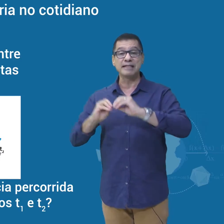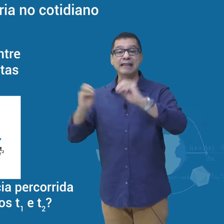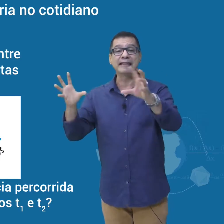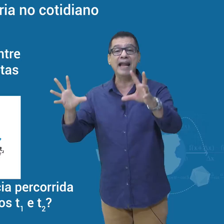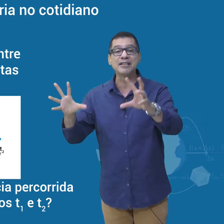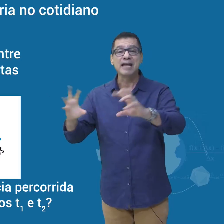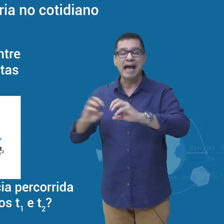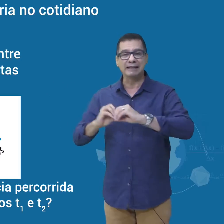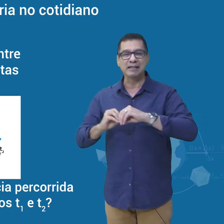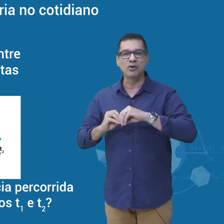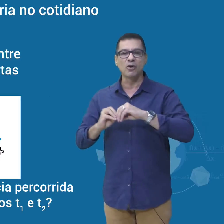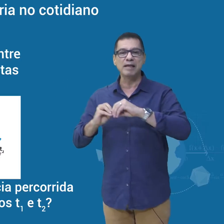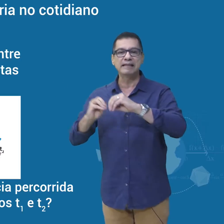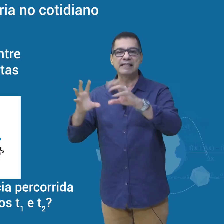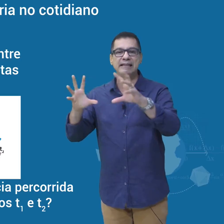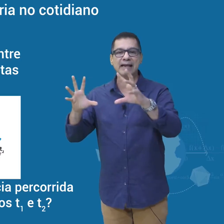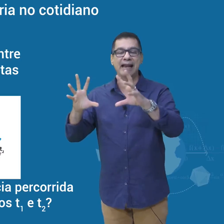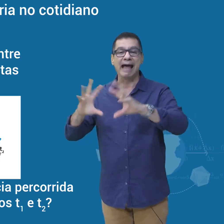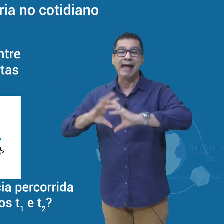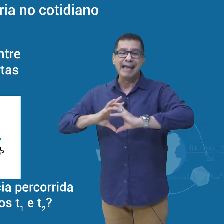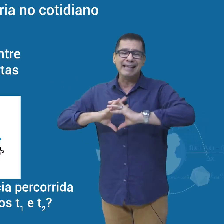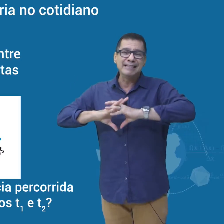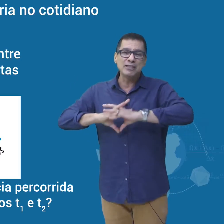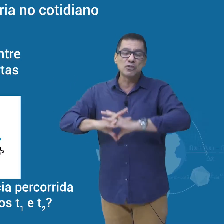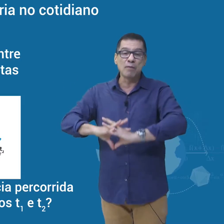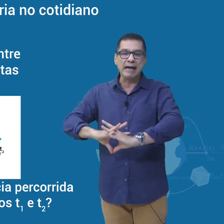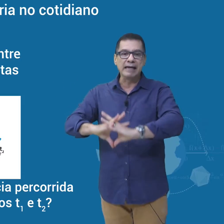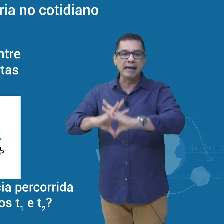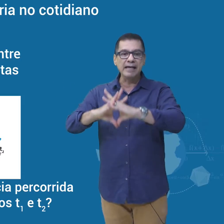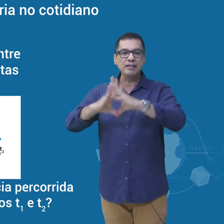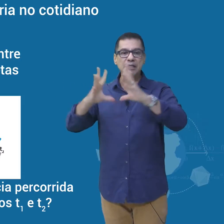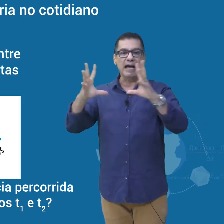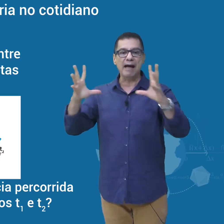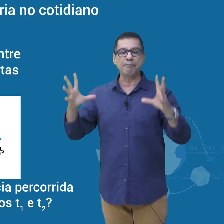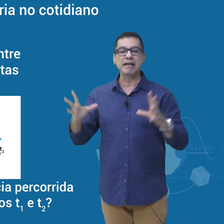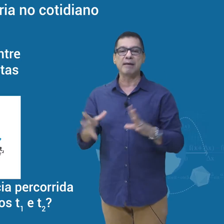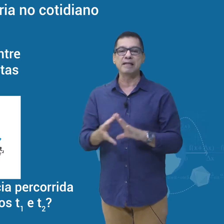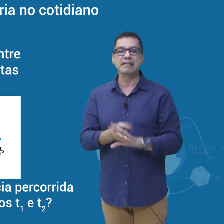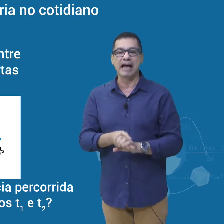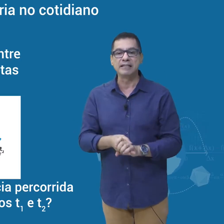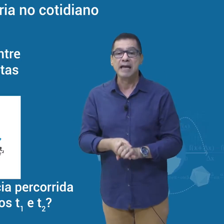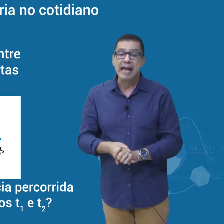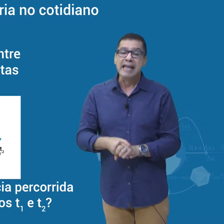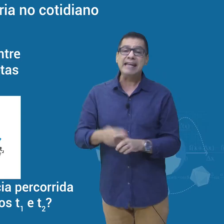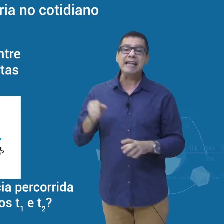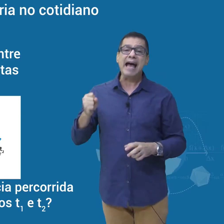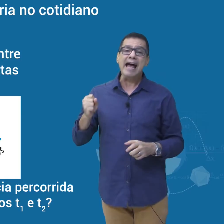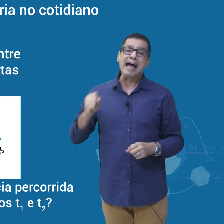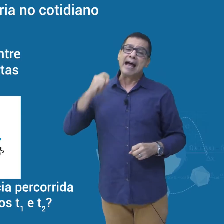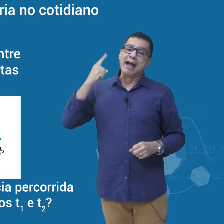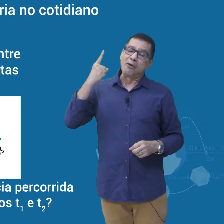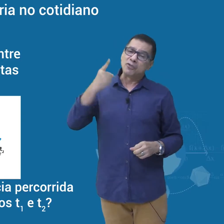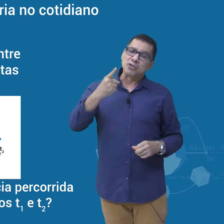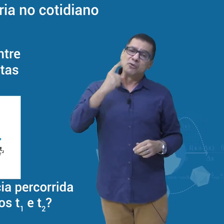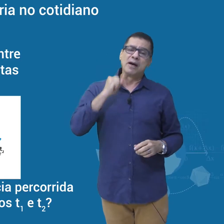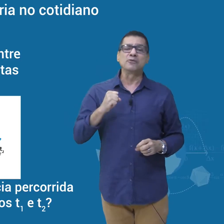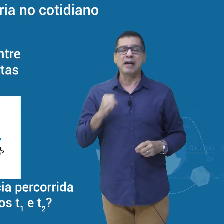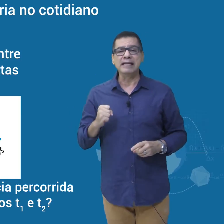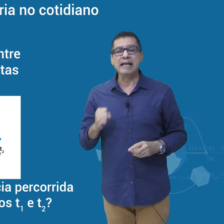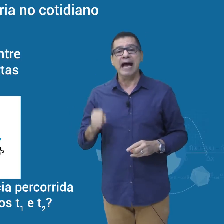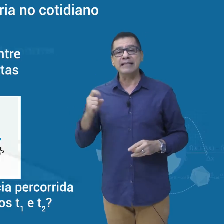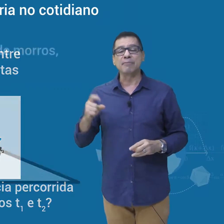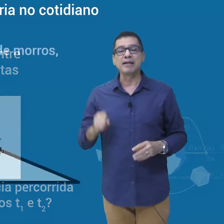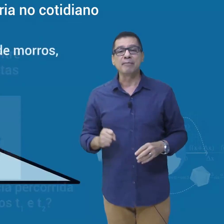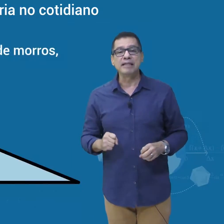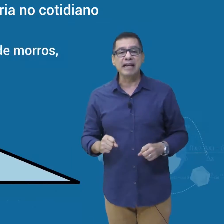colocarmos satélite, a trigonometria está lá. Existe uma grande aplicabilidade. E continuando